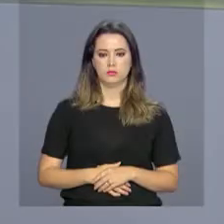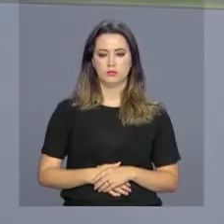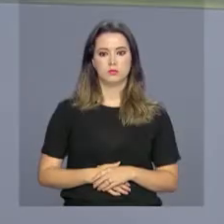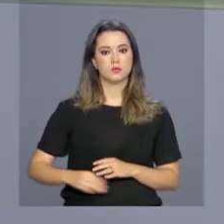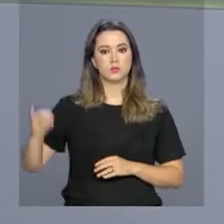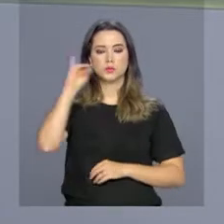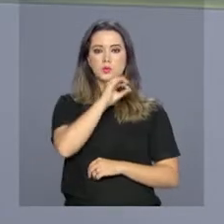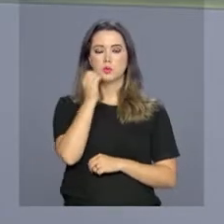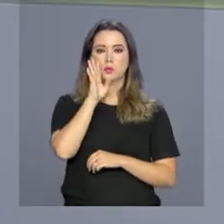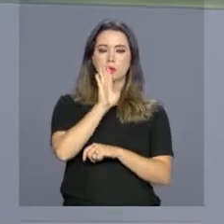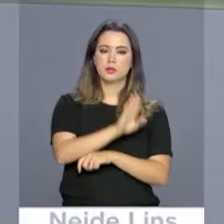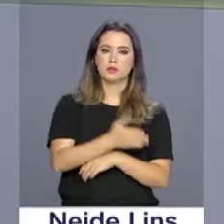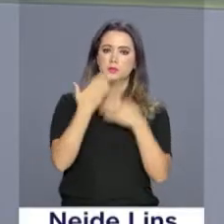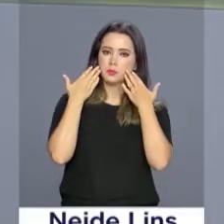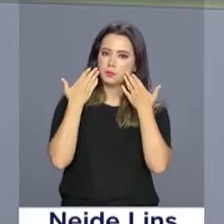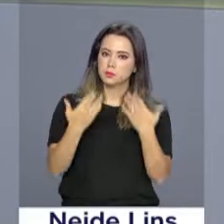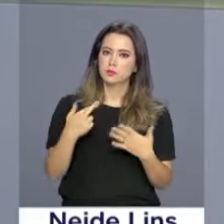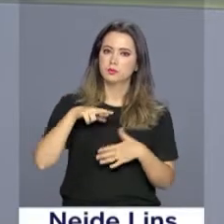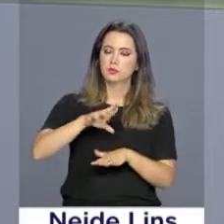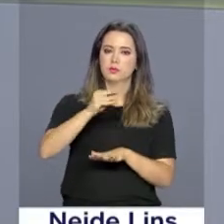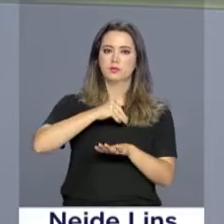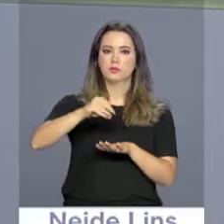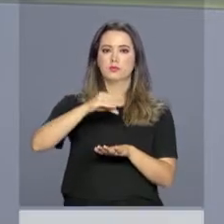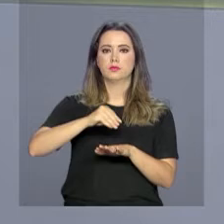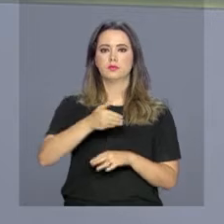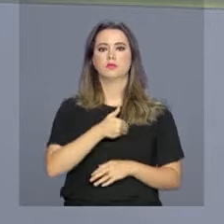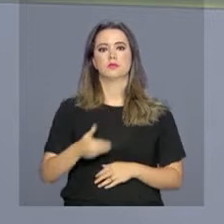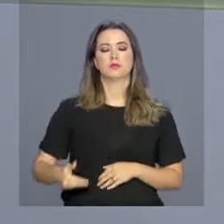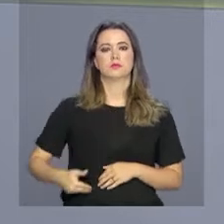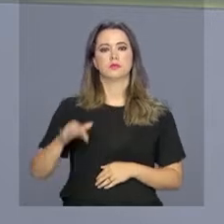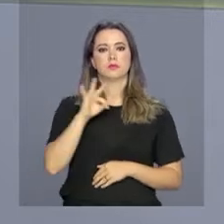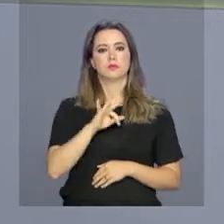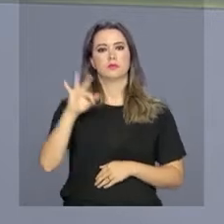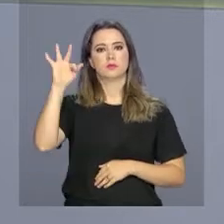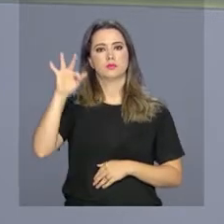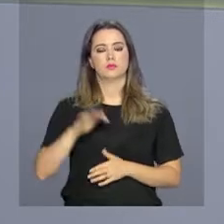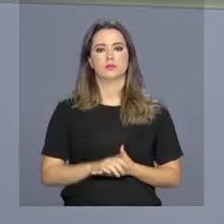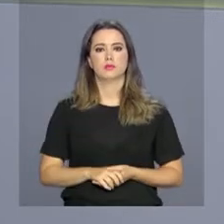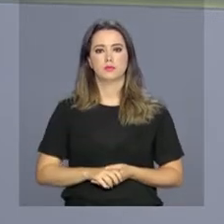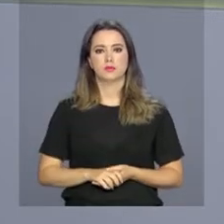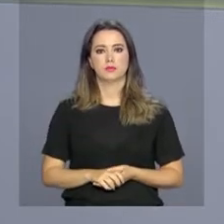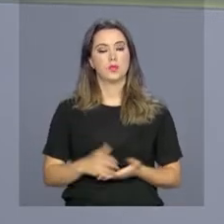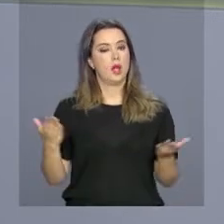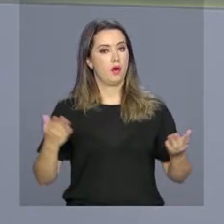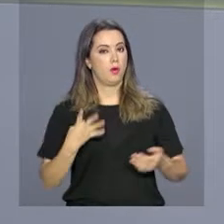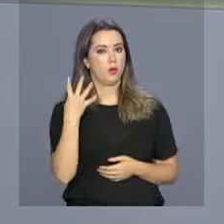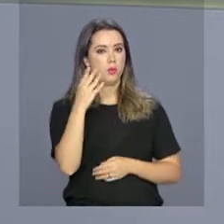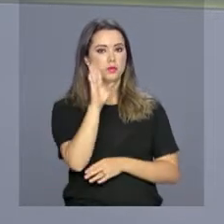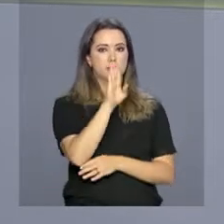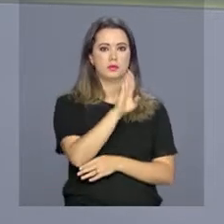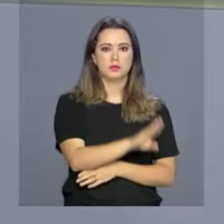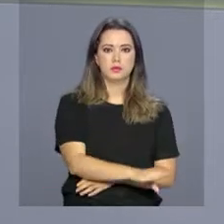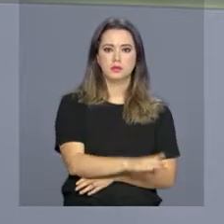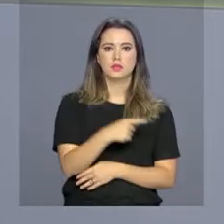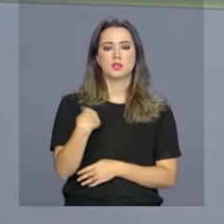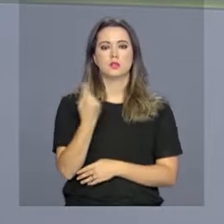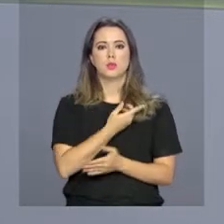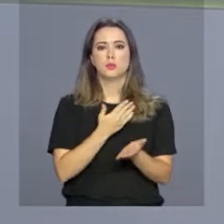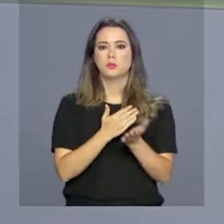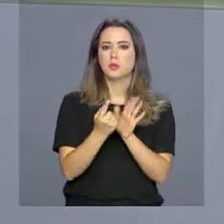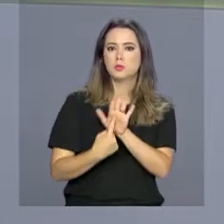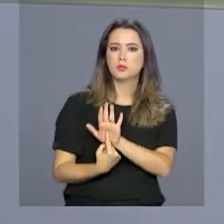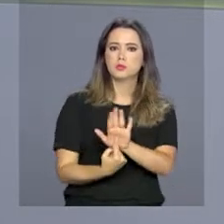Olá, boa tarde. Estamos no ar com as notícias do governo federal aqui no Repórter NBR. Agora são 16h e a